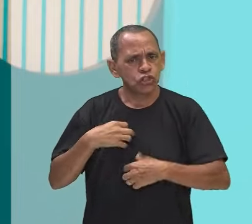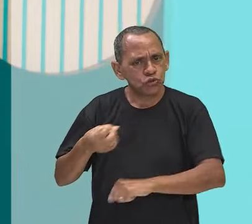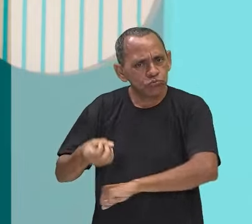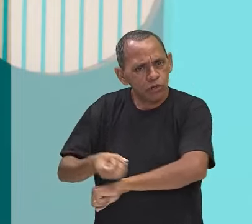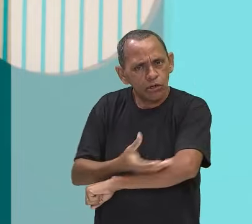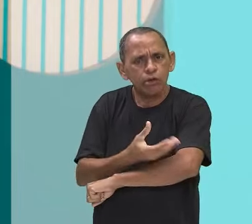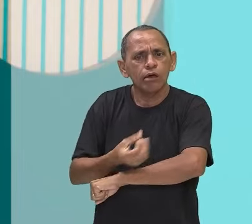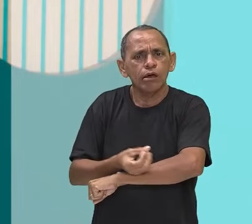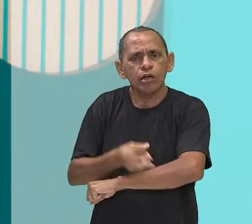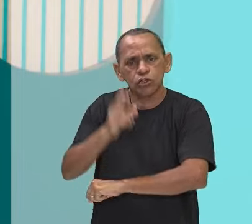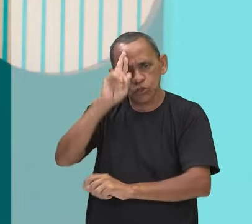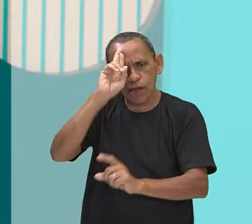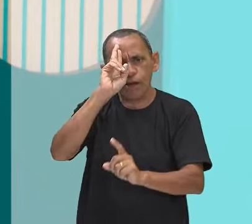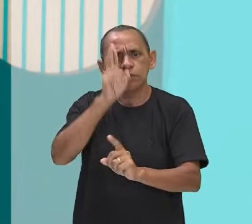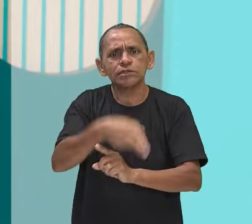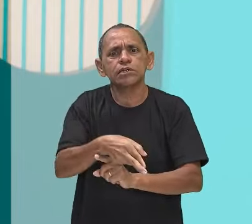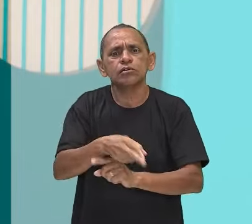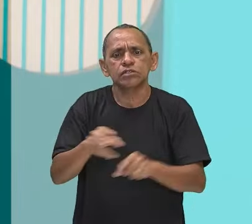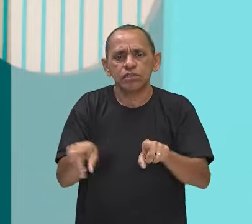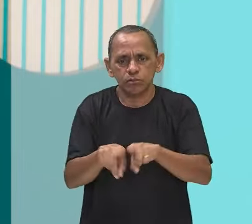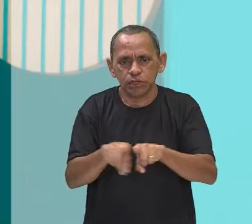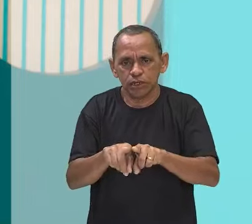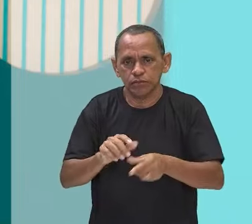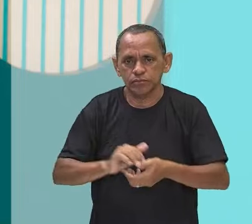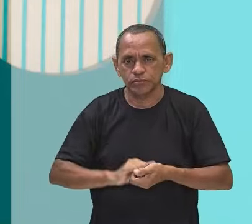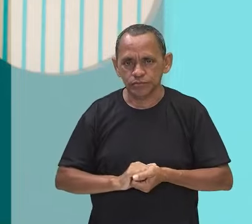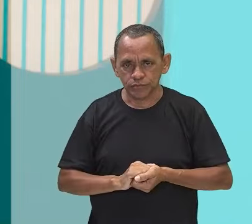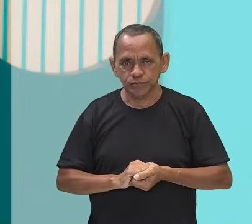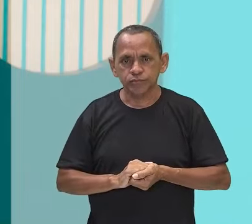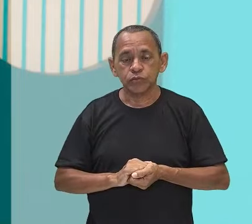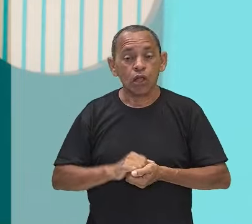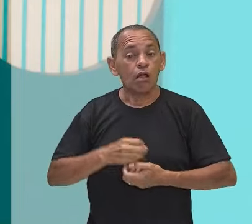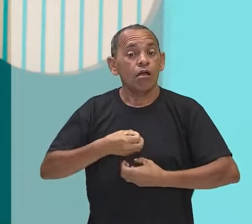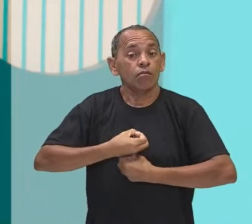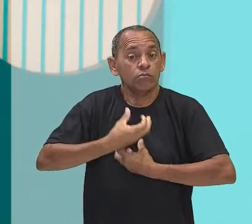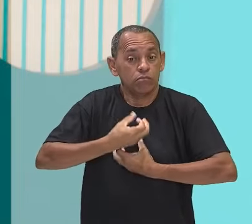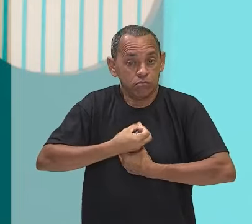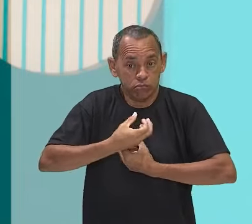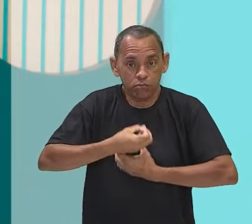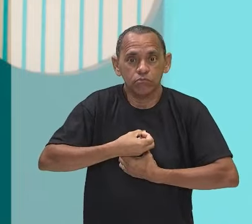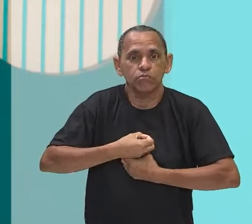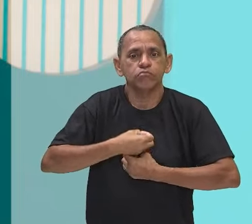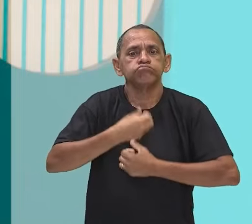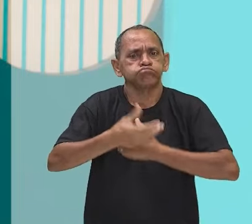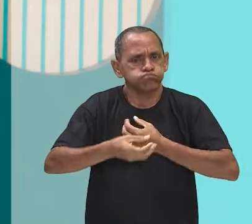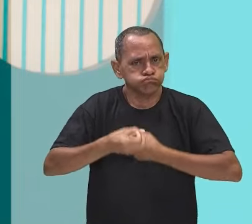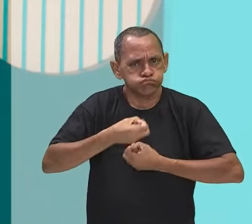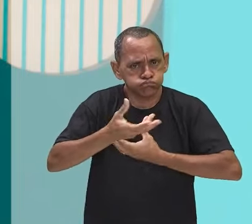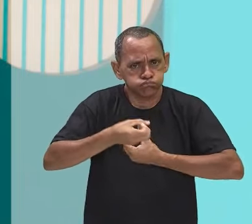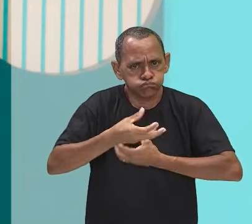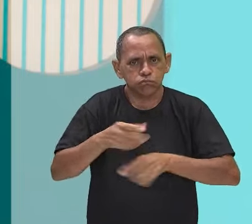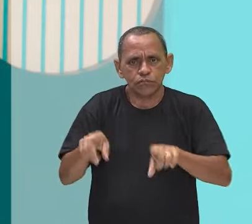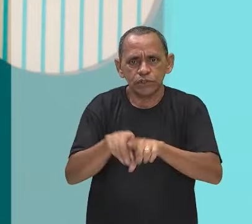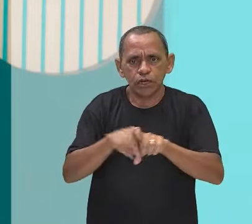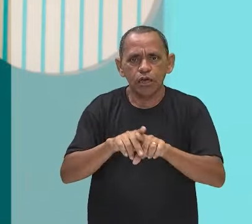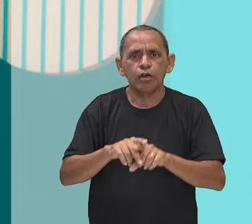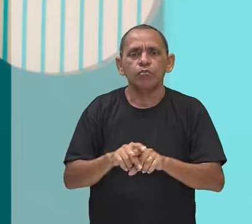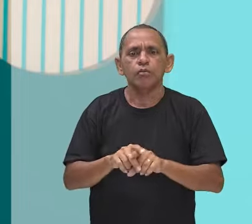que nós vamos ter na escola literária parnasianismo a questão do racionalismo, razão de fato. Claro que